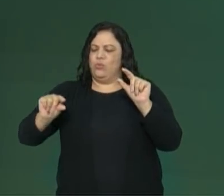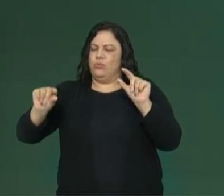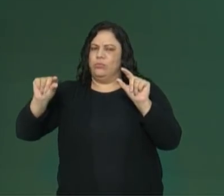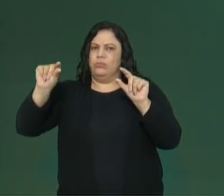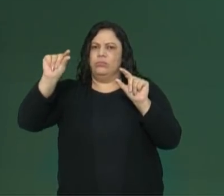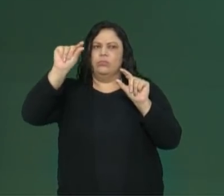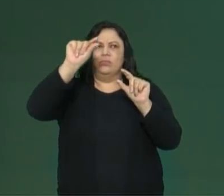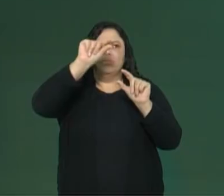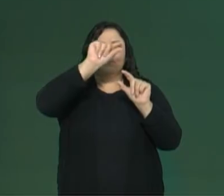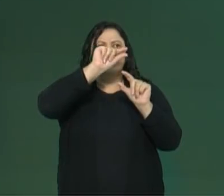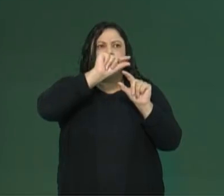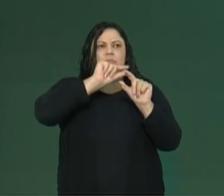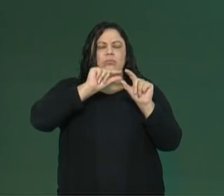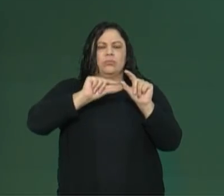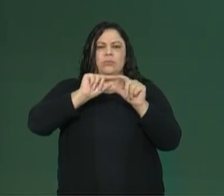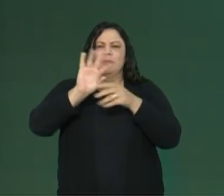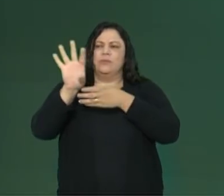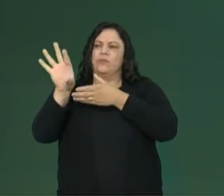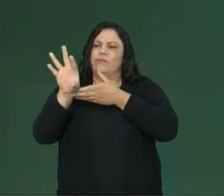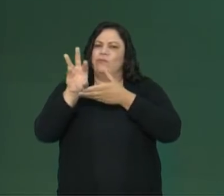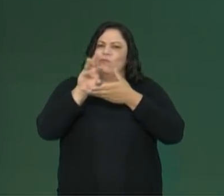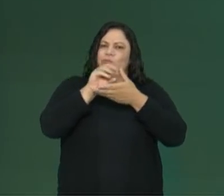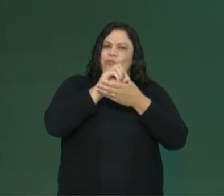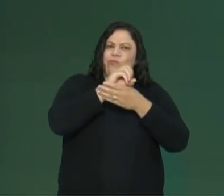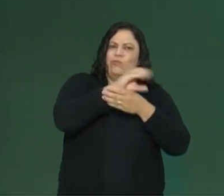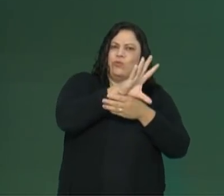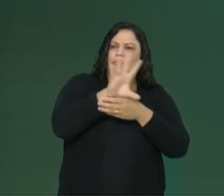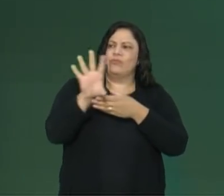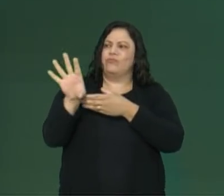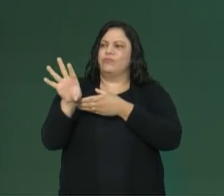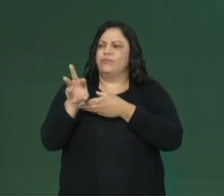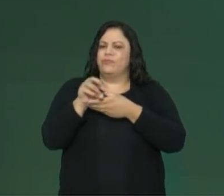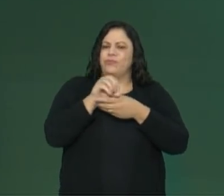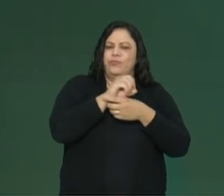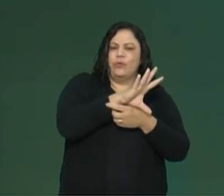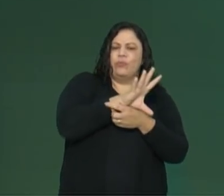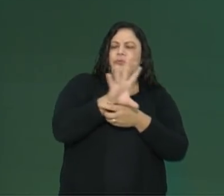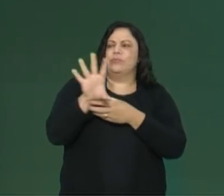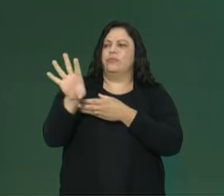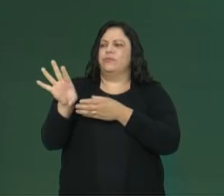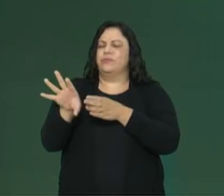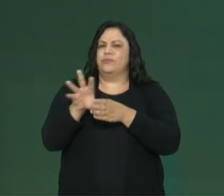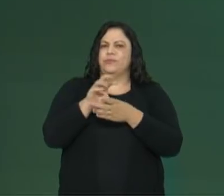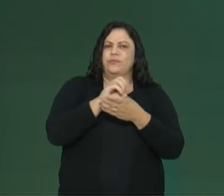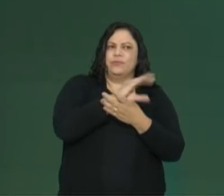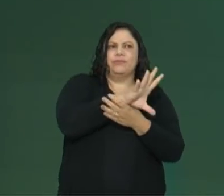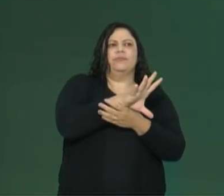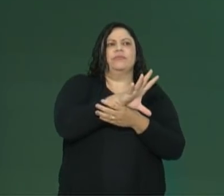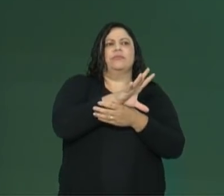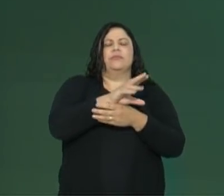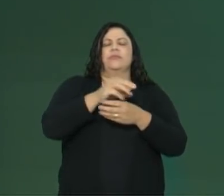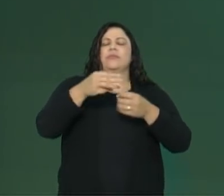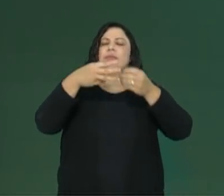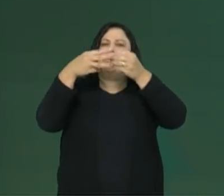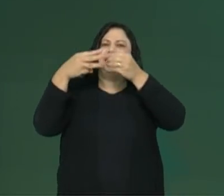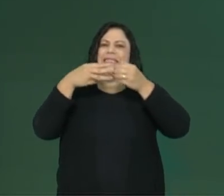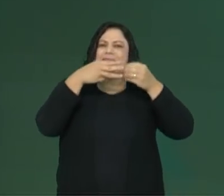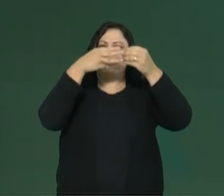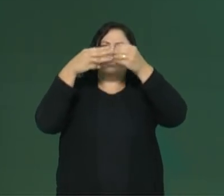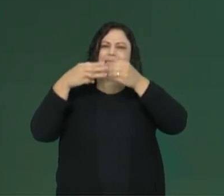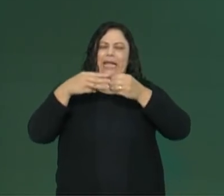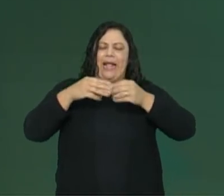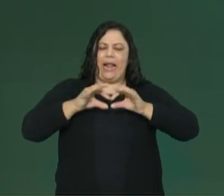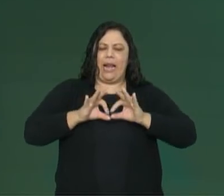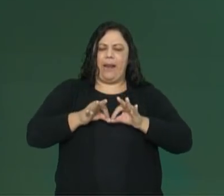cavidade do celoma, então ele vai ficar filtrando o que está circulando na cavidade do celoma. Tem essas células ciliadas, tem